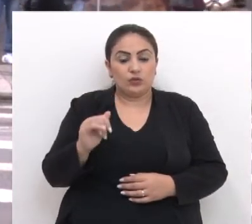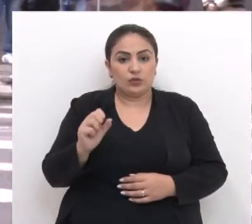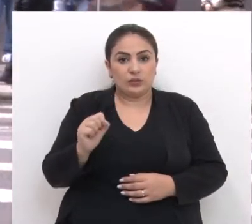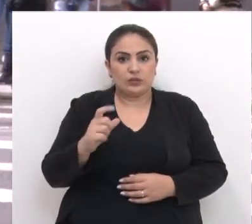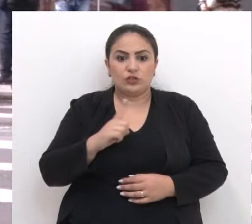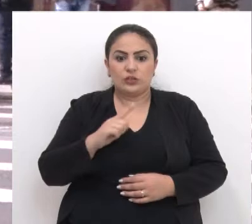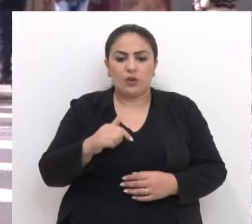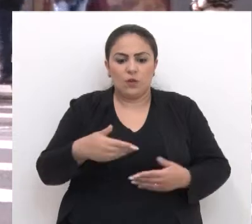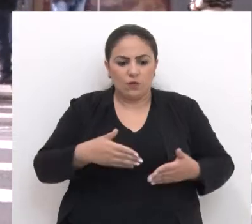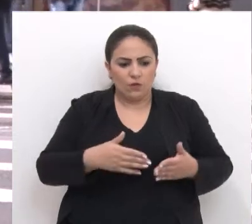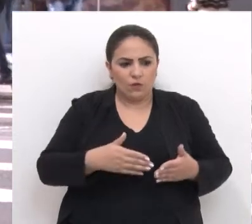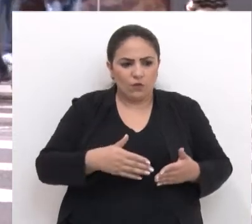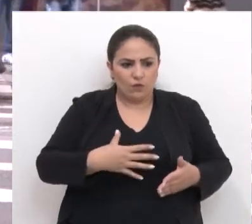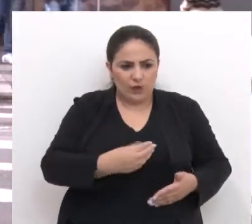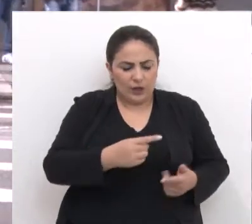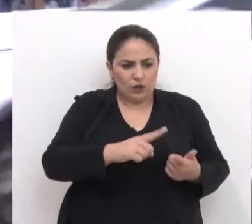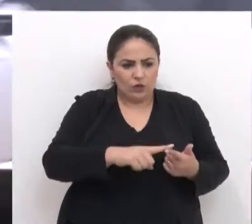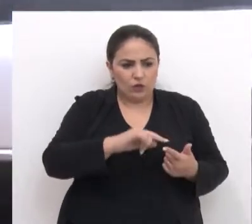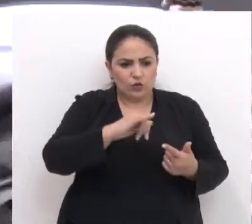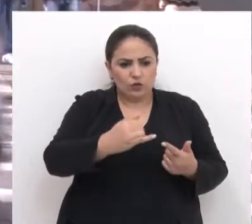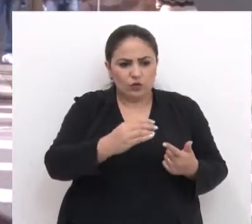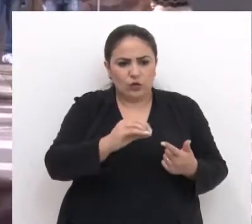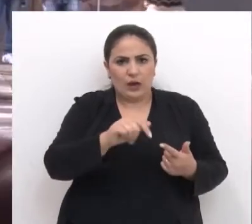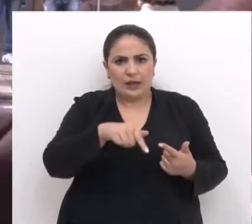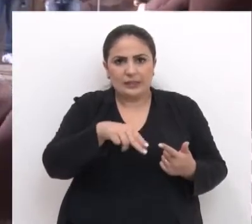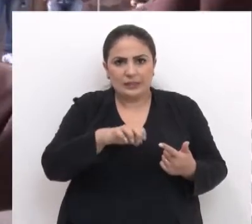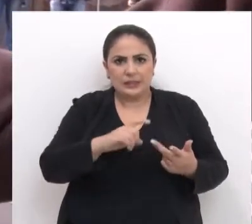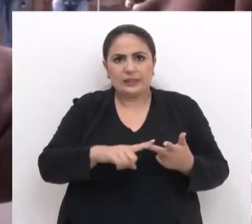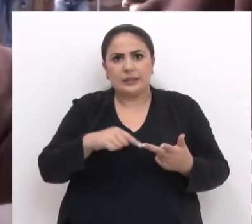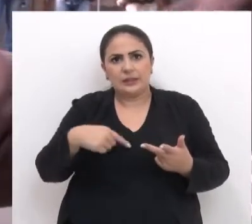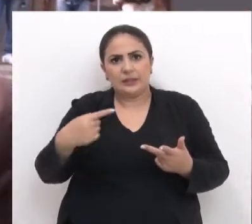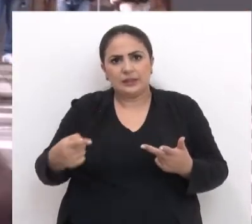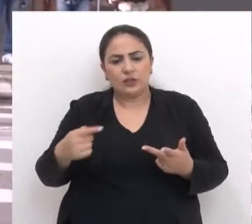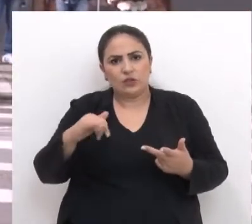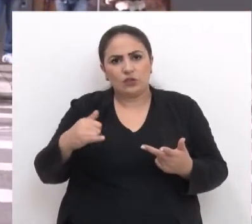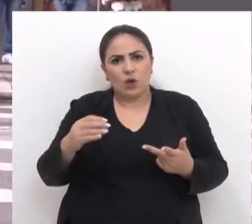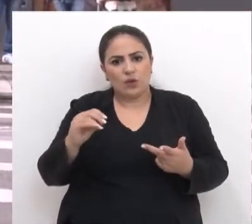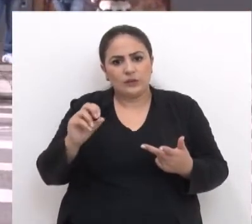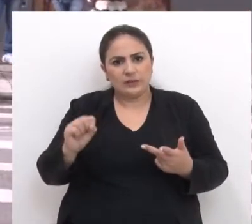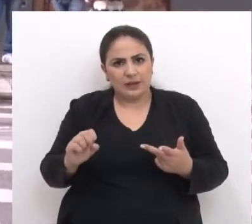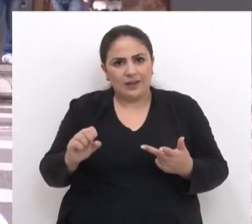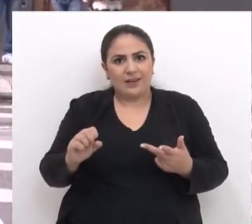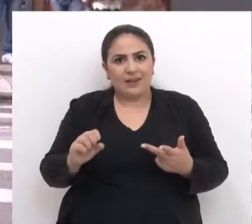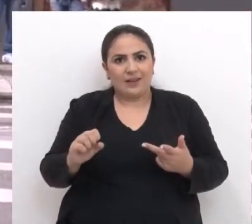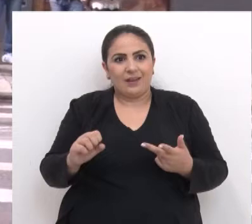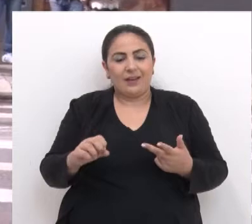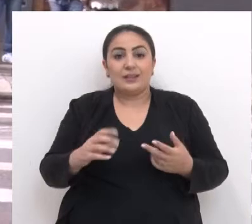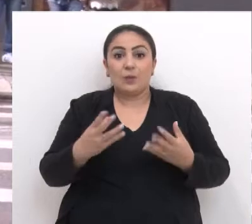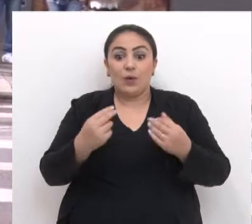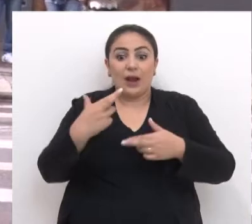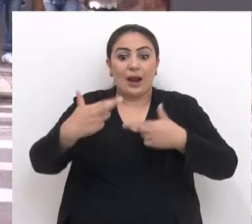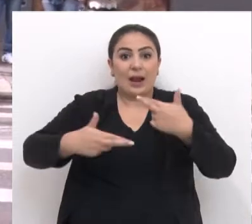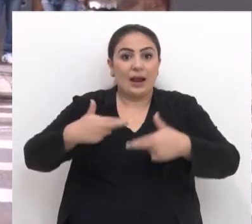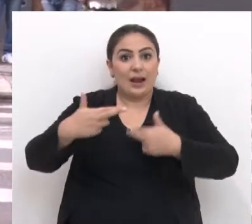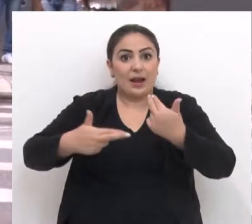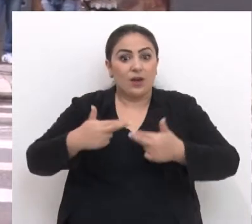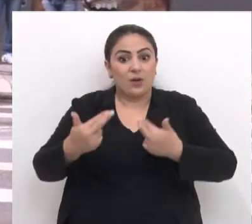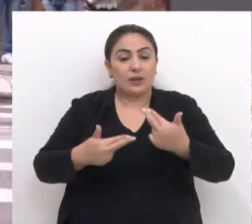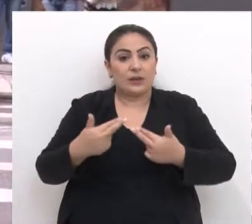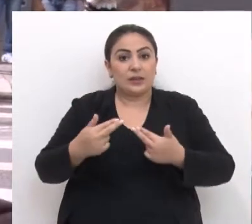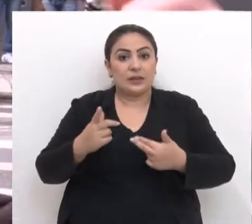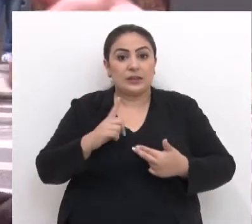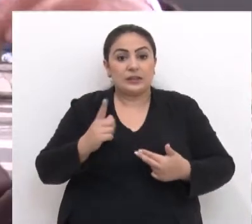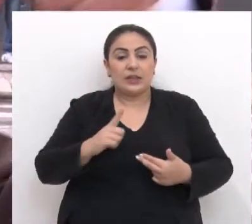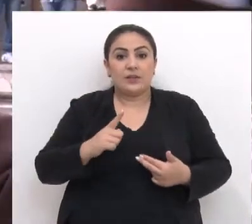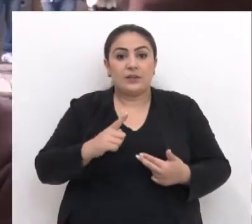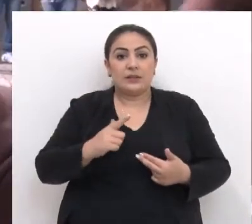um filho, Joaquim, e o outro José Gonçalves, ganharam Cismaria lá em São Pedro do Sul. Por causa das guerras que eles